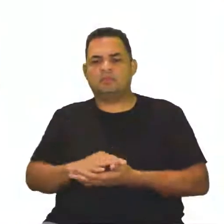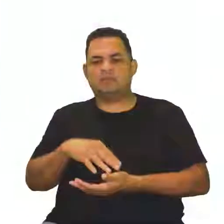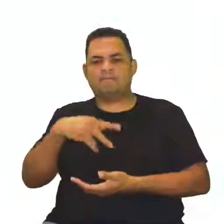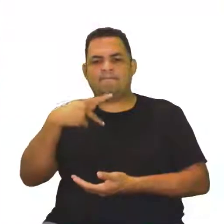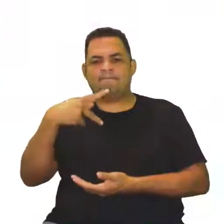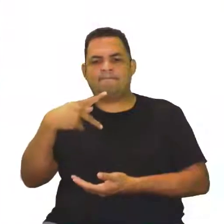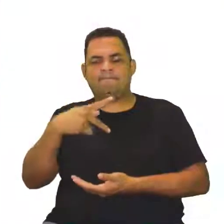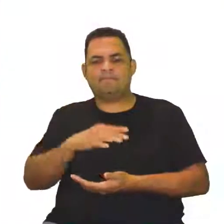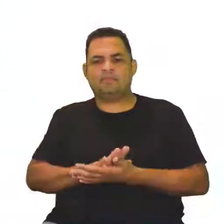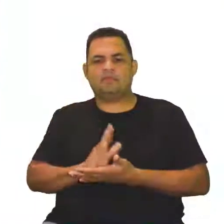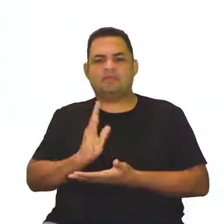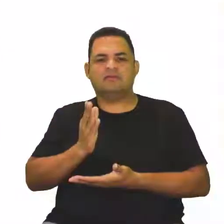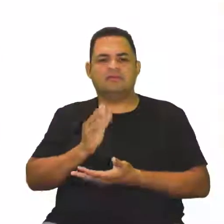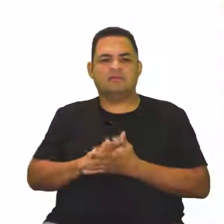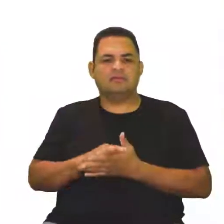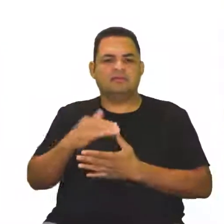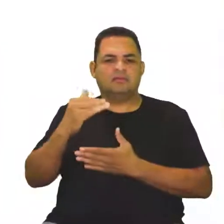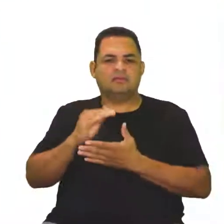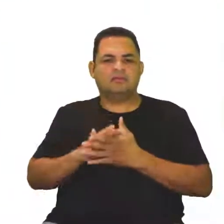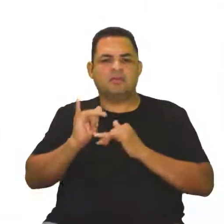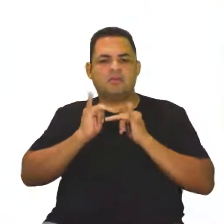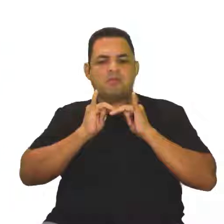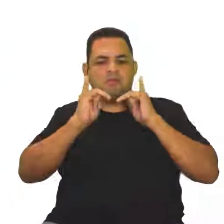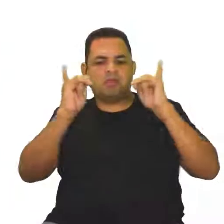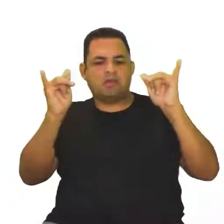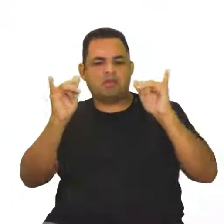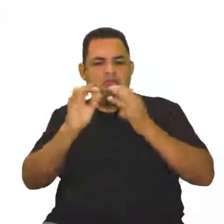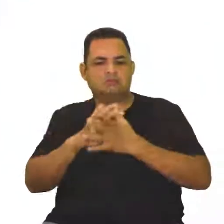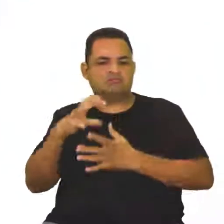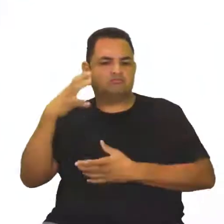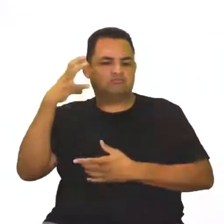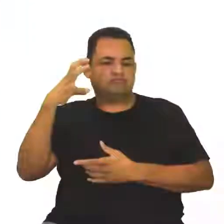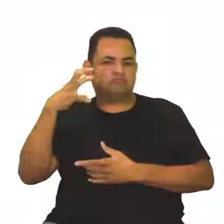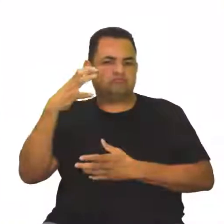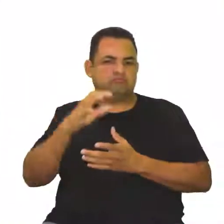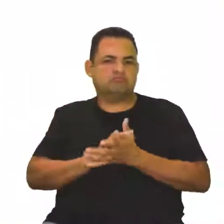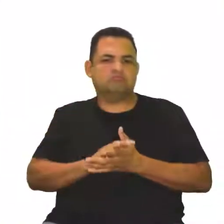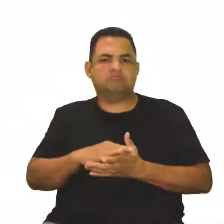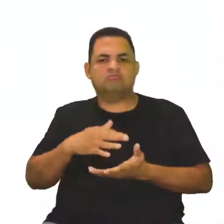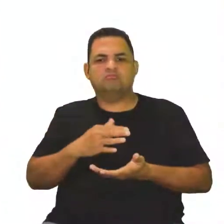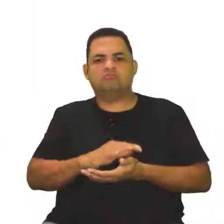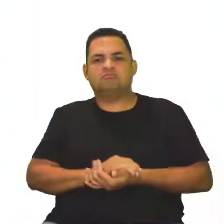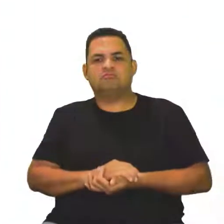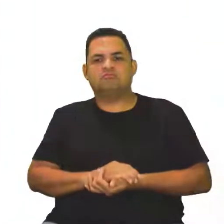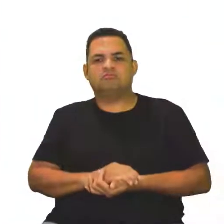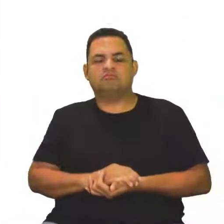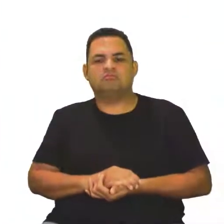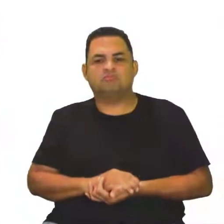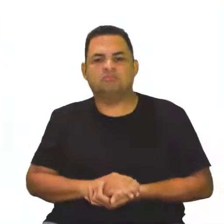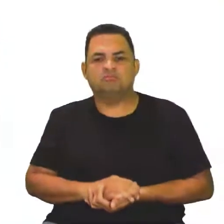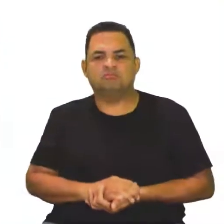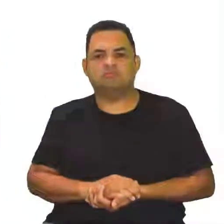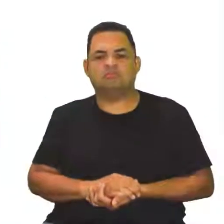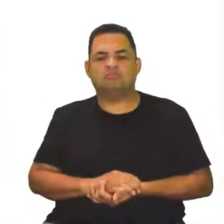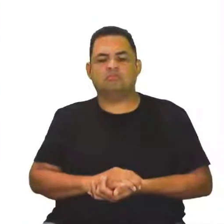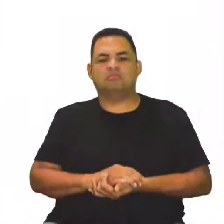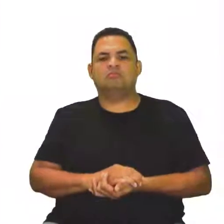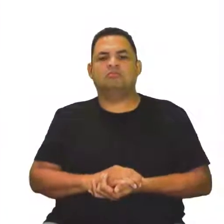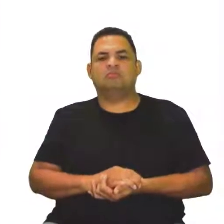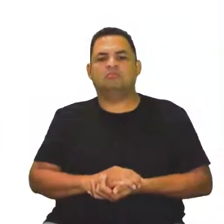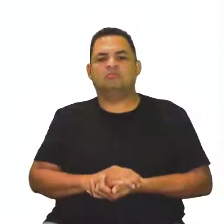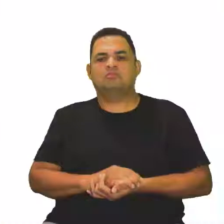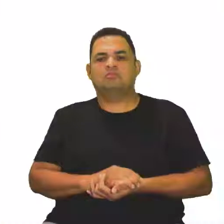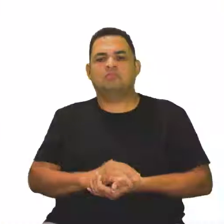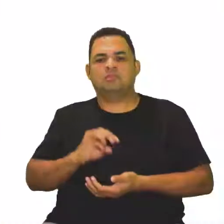Quem já ouviu aí propaganda de rádio, FM e tal, eles geralmente falam-se os watts de potência, né? Então, aqui, ó,